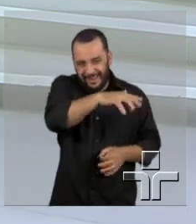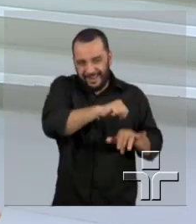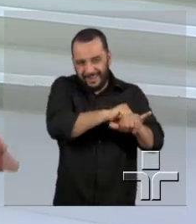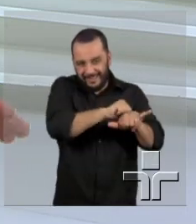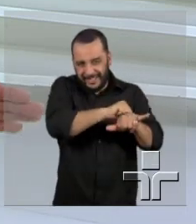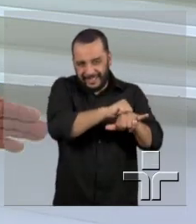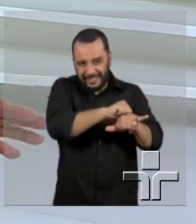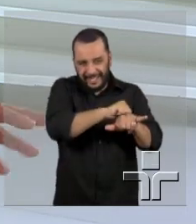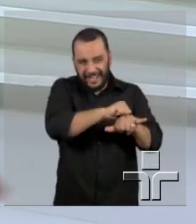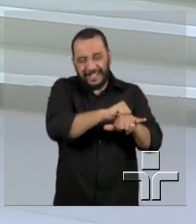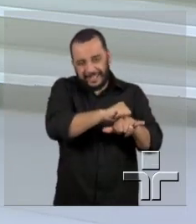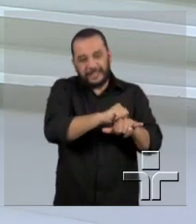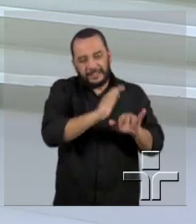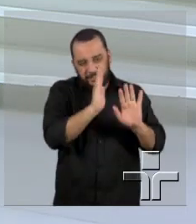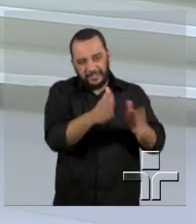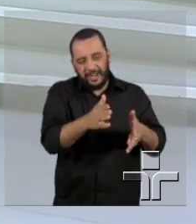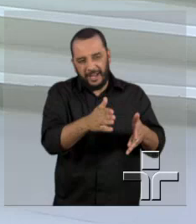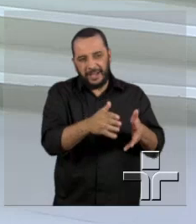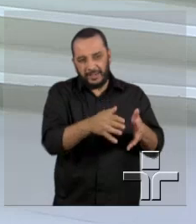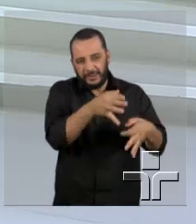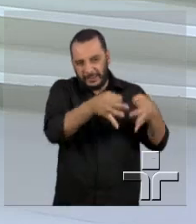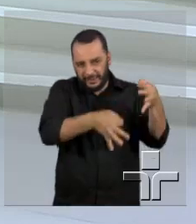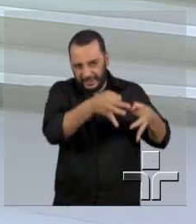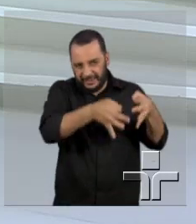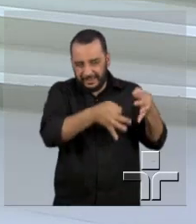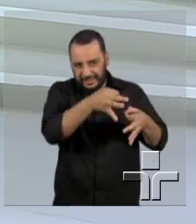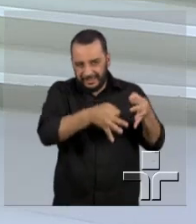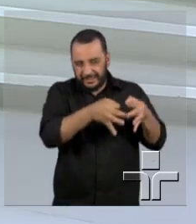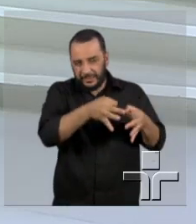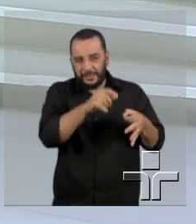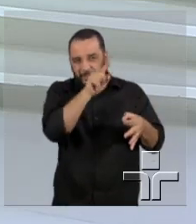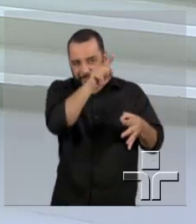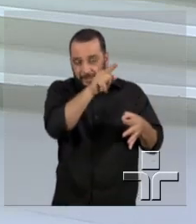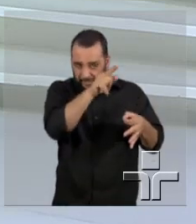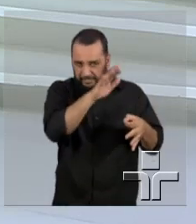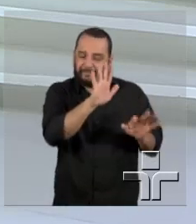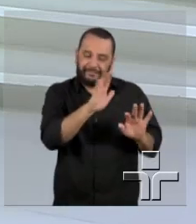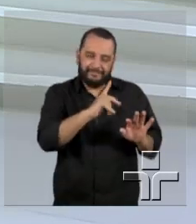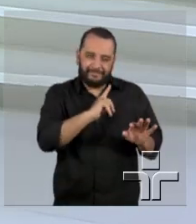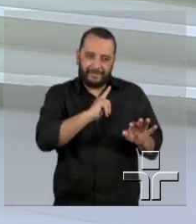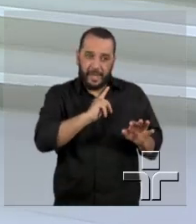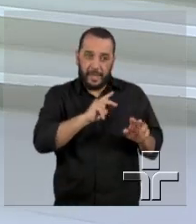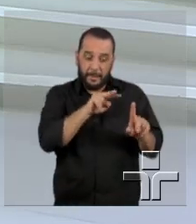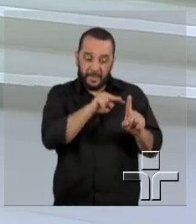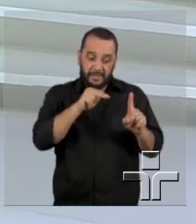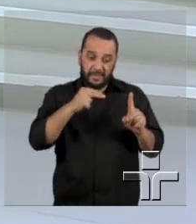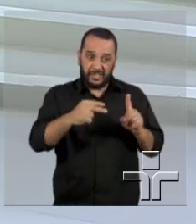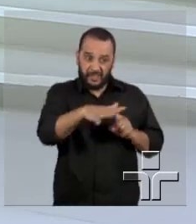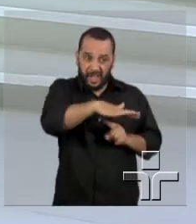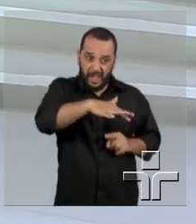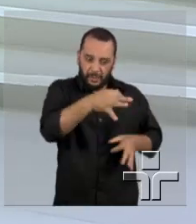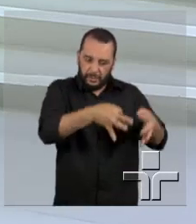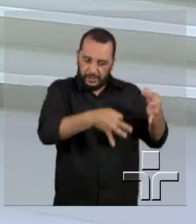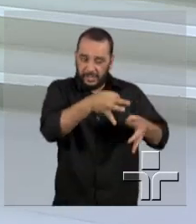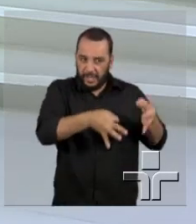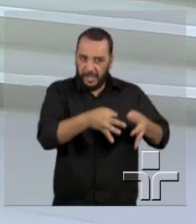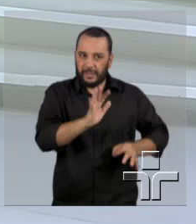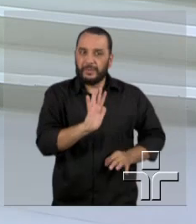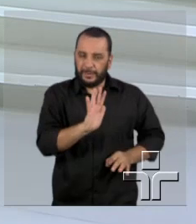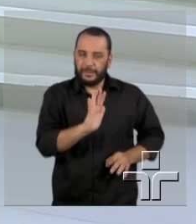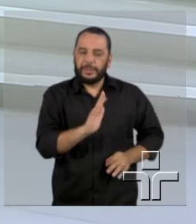Lava Jato ou Força Tarefa, já na perspectiva judiciária, no âmbito